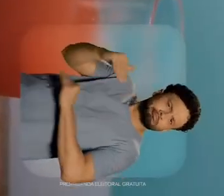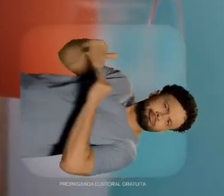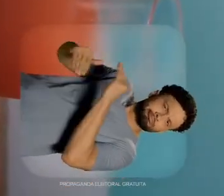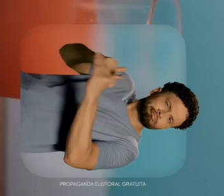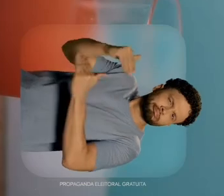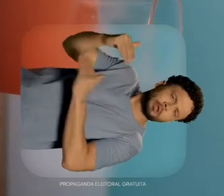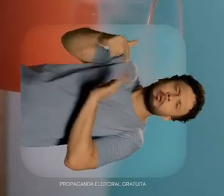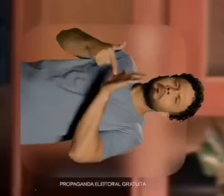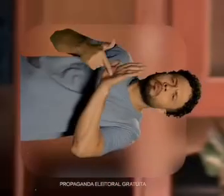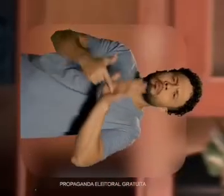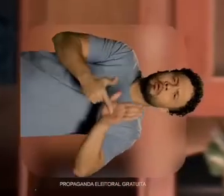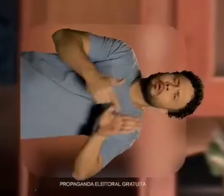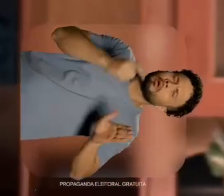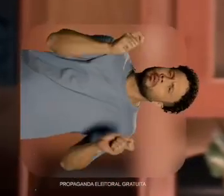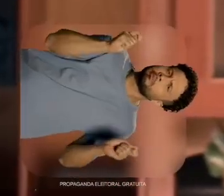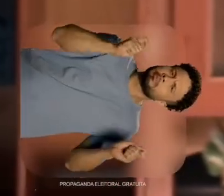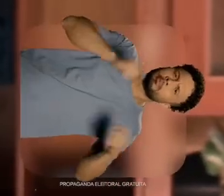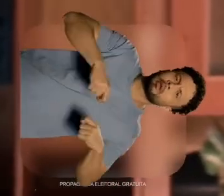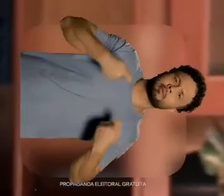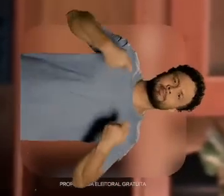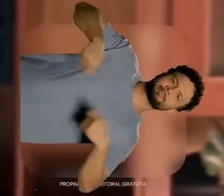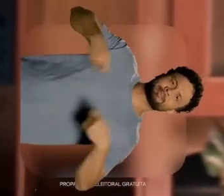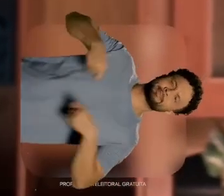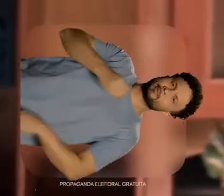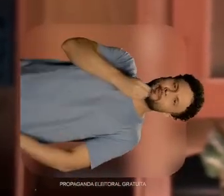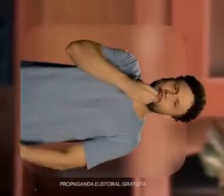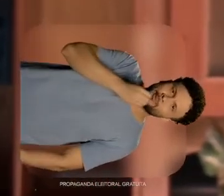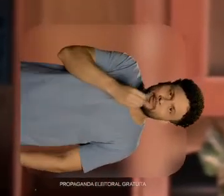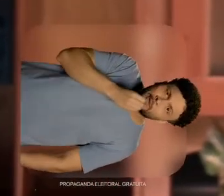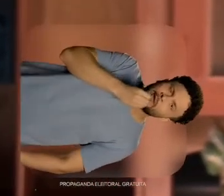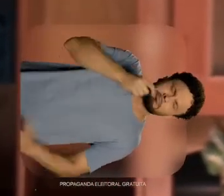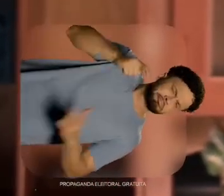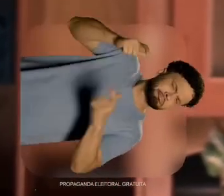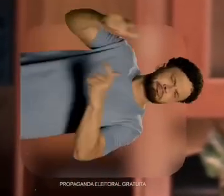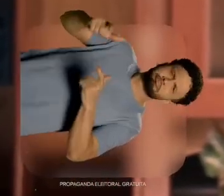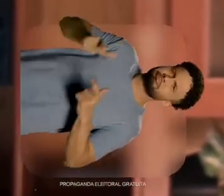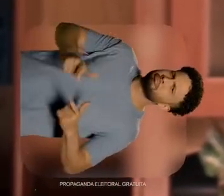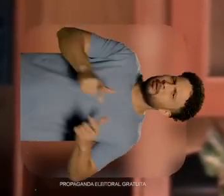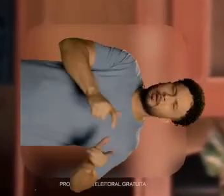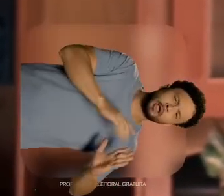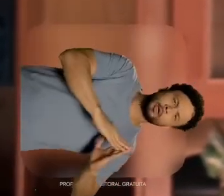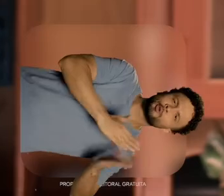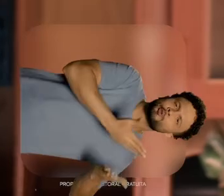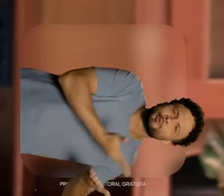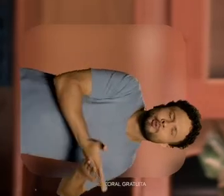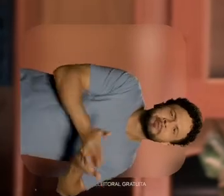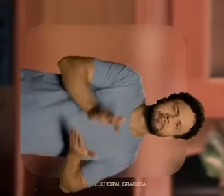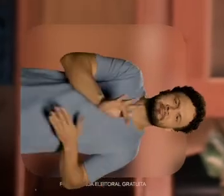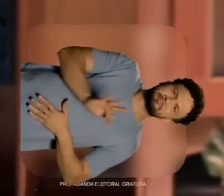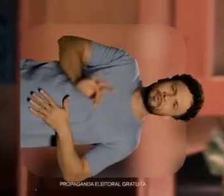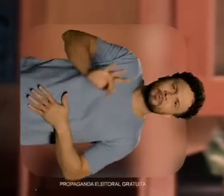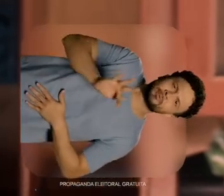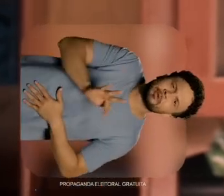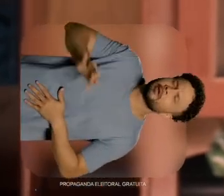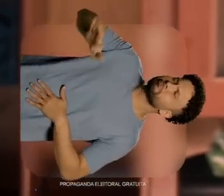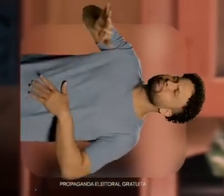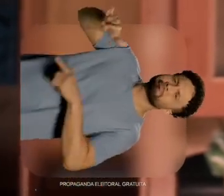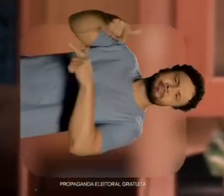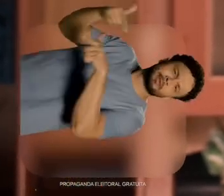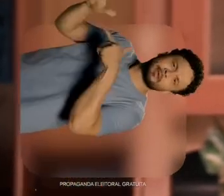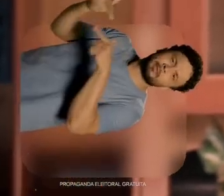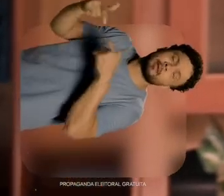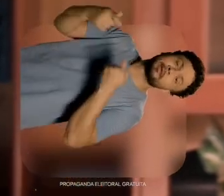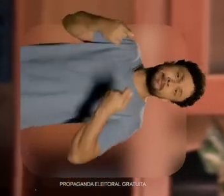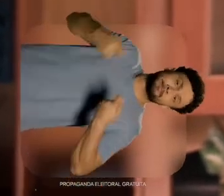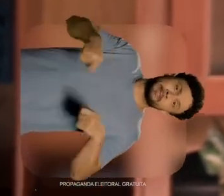ele é capaz, ele só precisa de oportunidades. Onde ele estiver, seja na escola, na faculdade, no ambiente de trabalho, ele só precisa